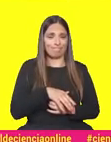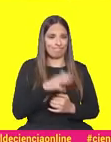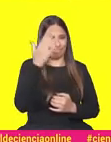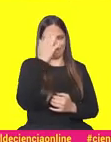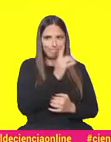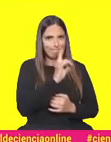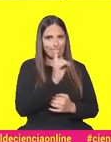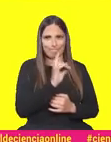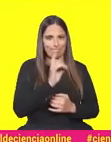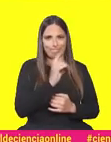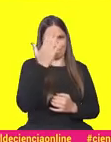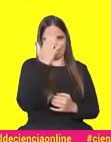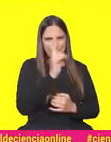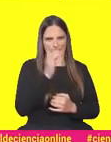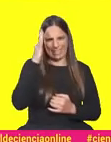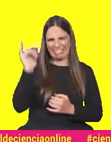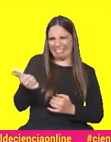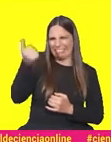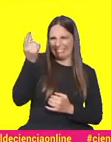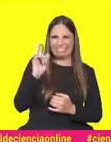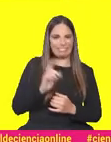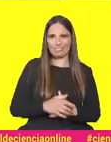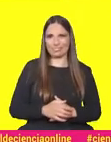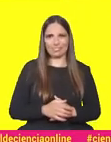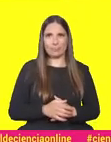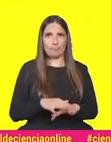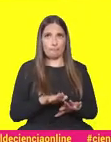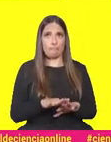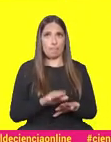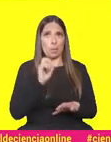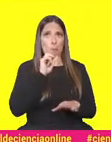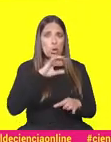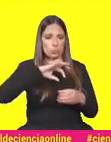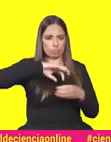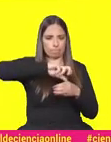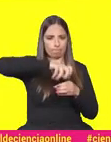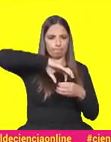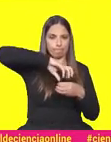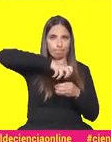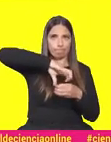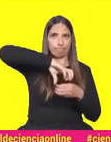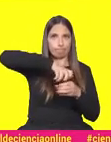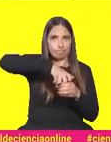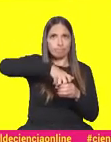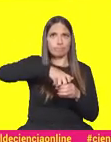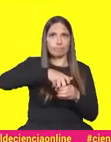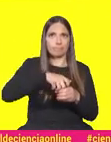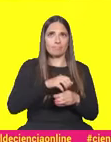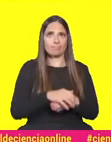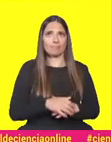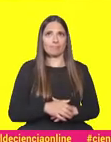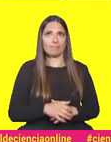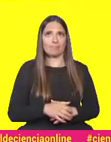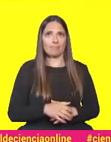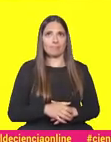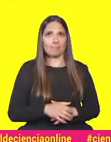Ai. Não é boa ideia, não, pois não. Mas posso fazer assim, pôr a tampa, virar ao